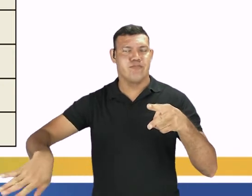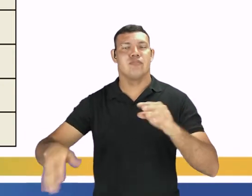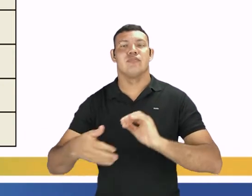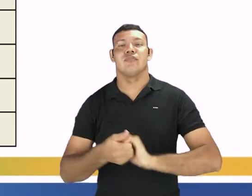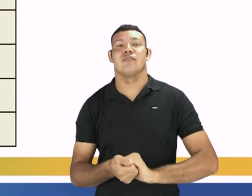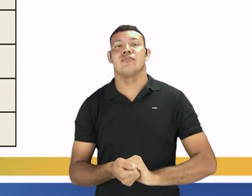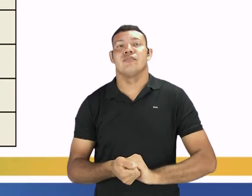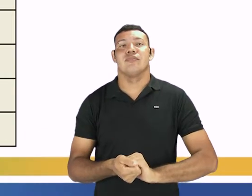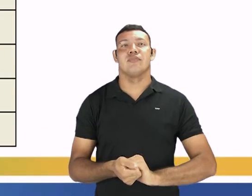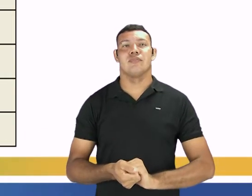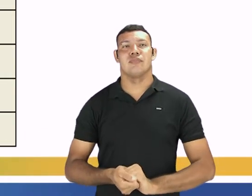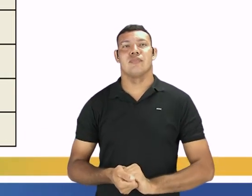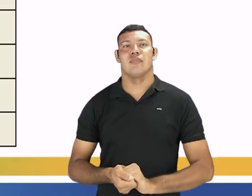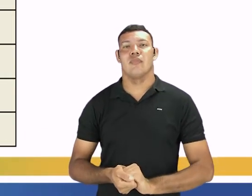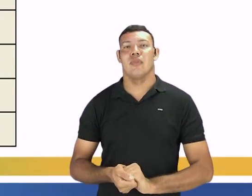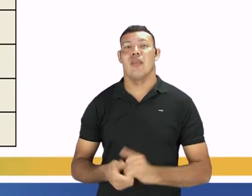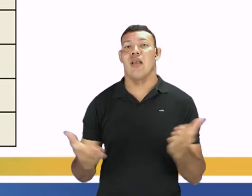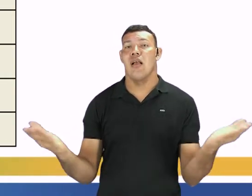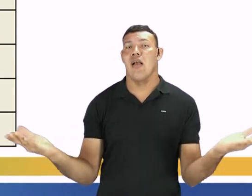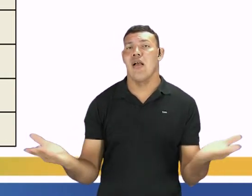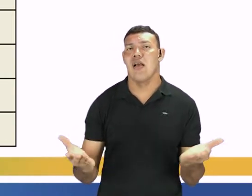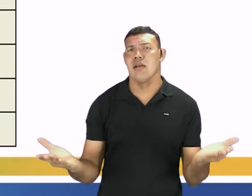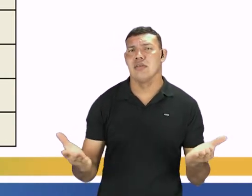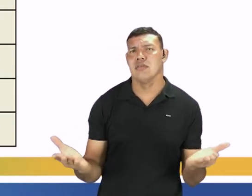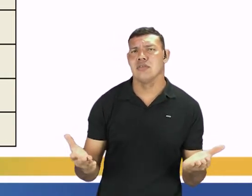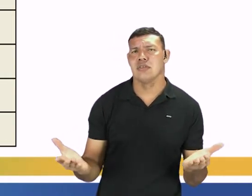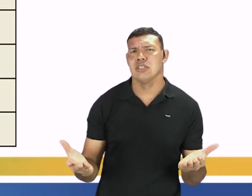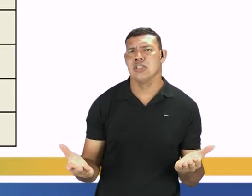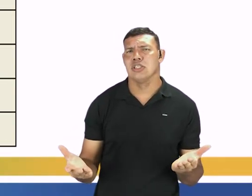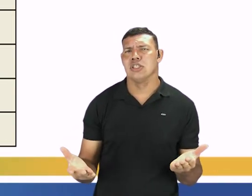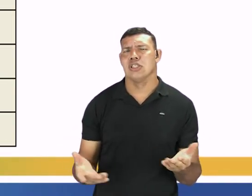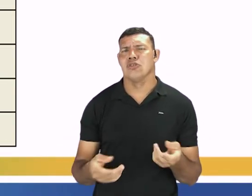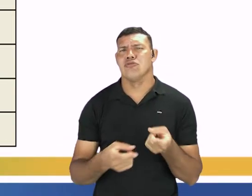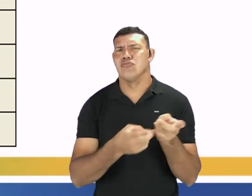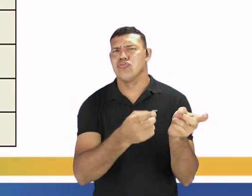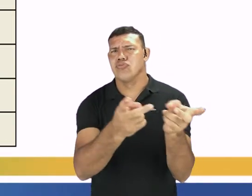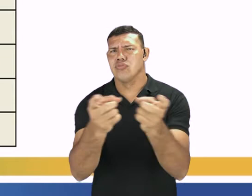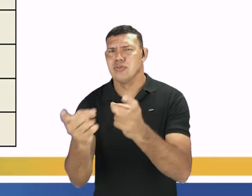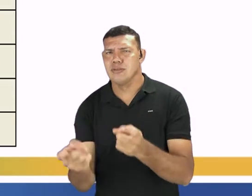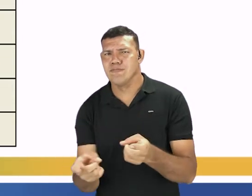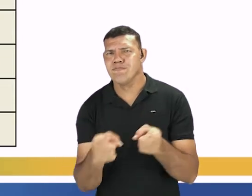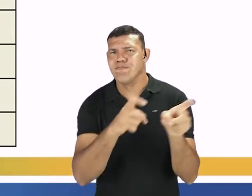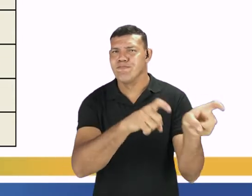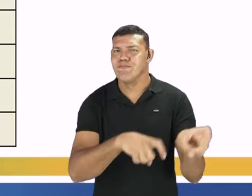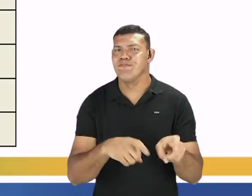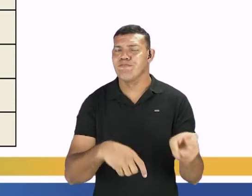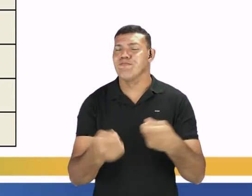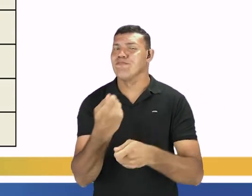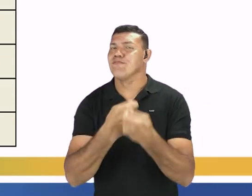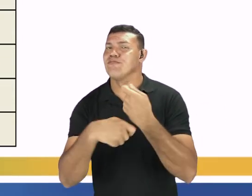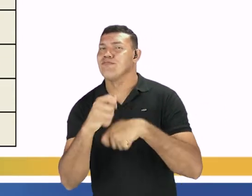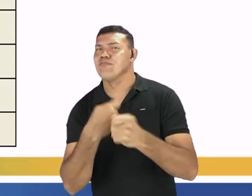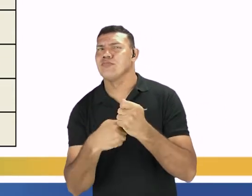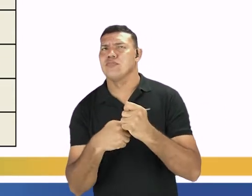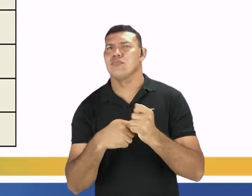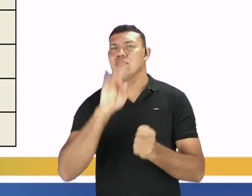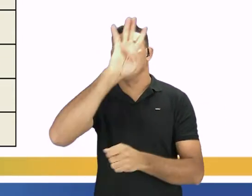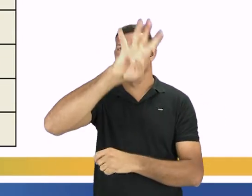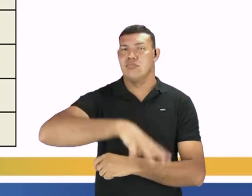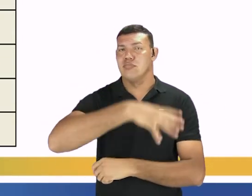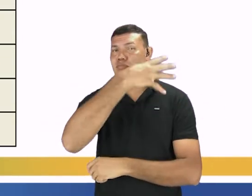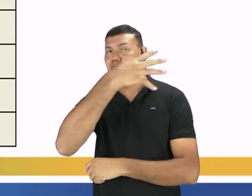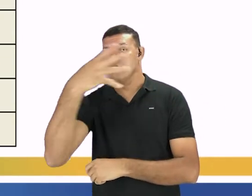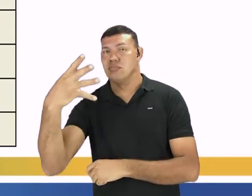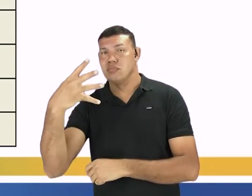processo. Temos nesse período os produtos econômicos, né? Aqui a gente tem um quadro para a gente olhar